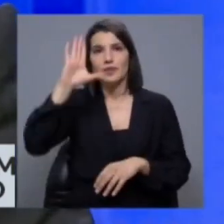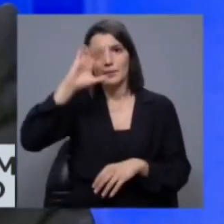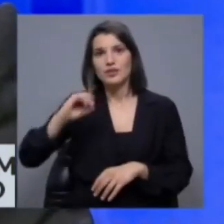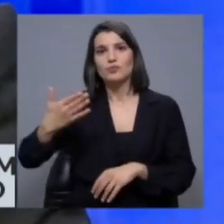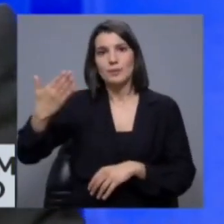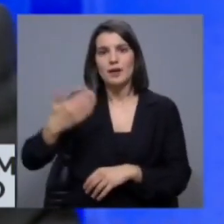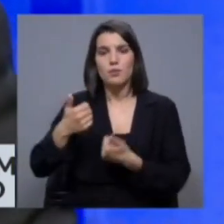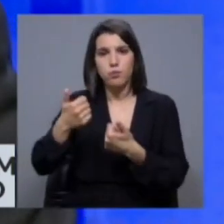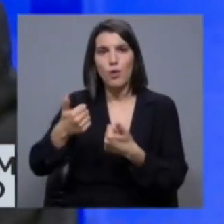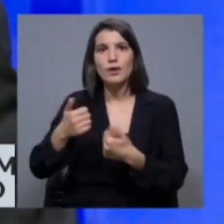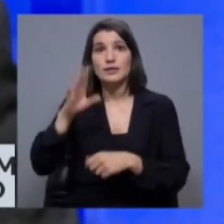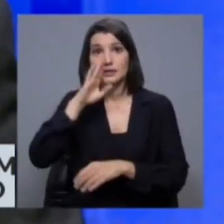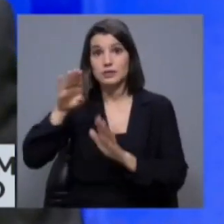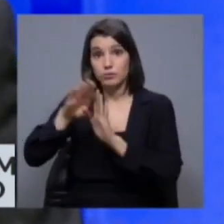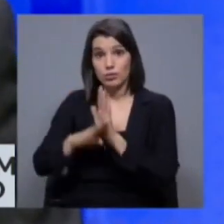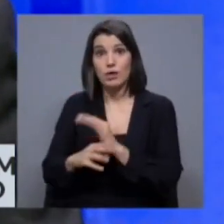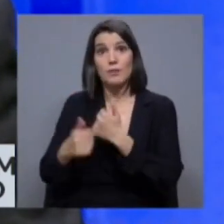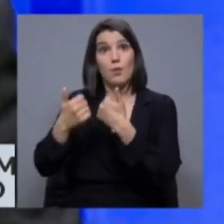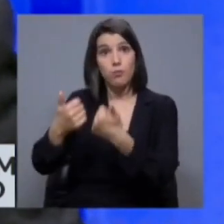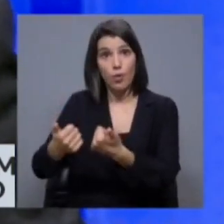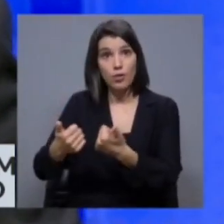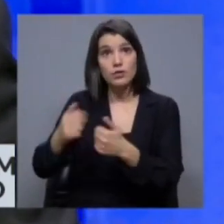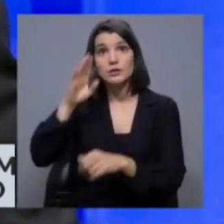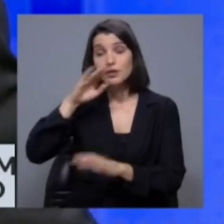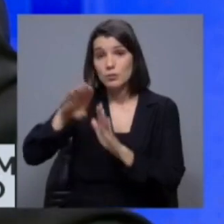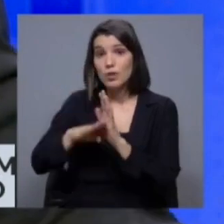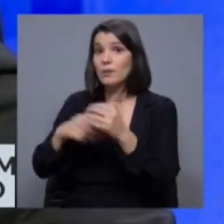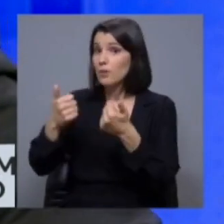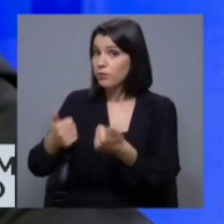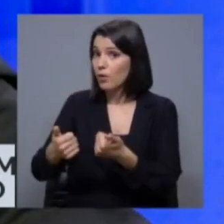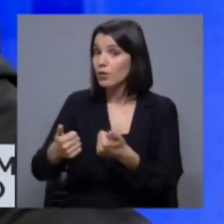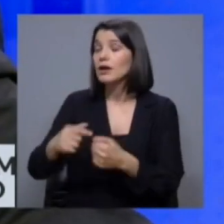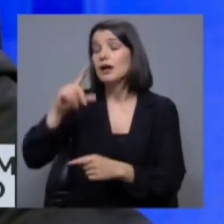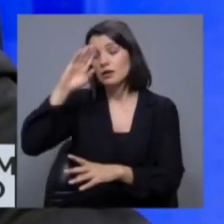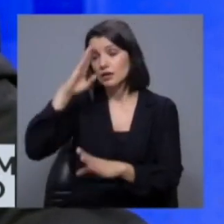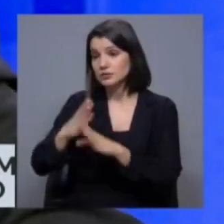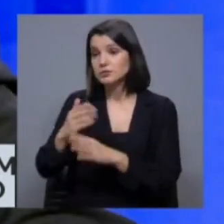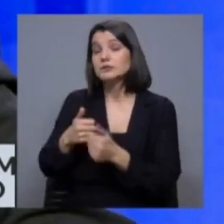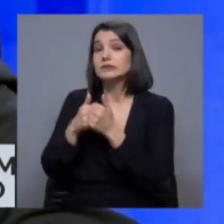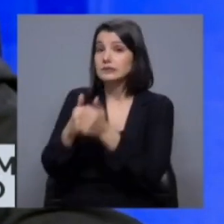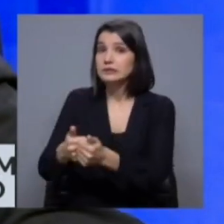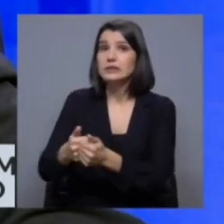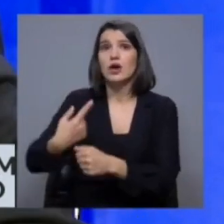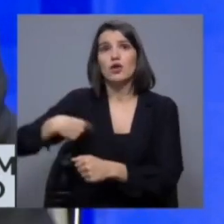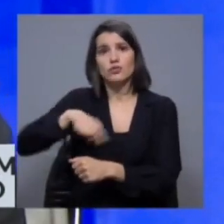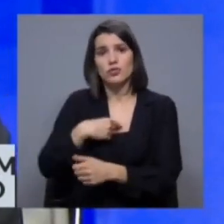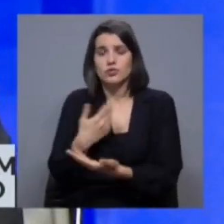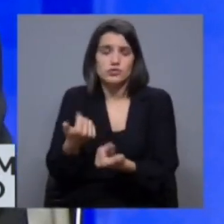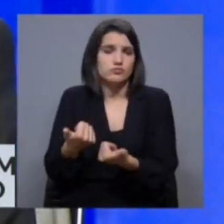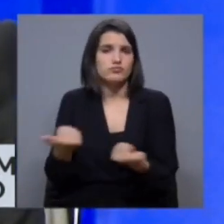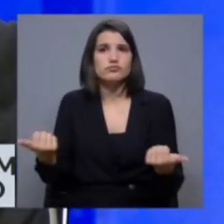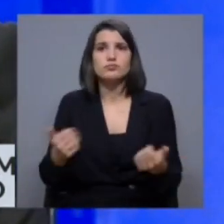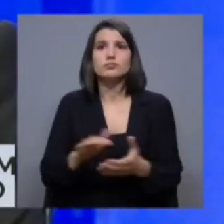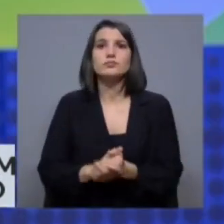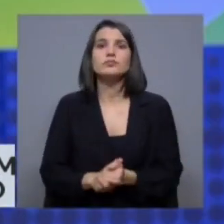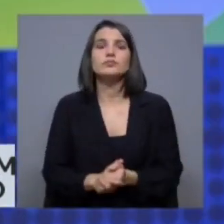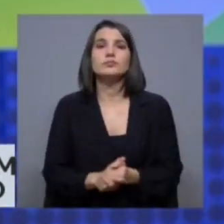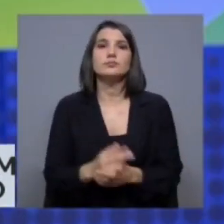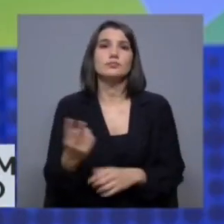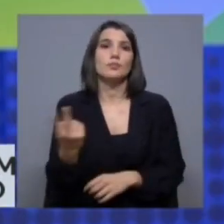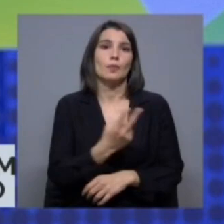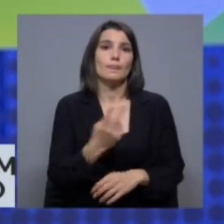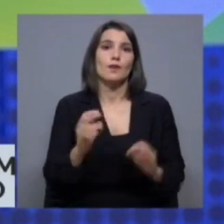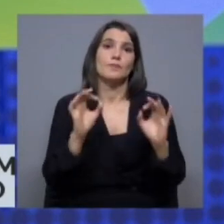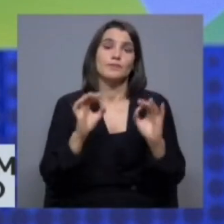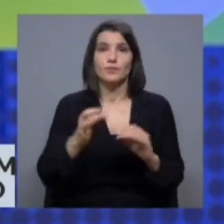que se tiver um bom programa se tiver um problema esse nunca perder a terminação do hospital conosco nunca perguntei a vender ele vai ficaram os